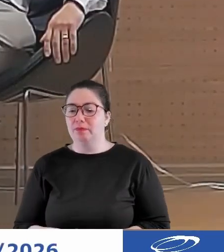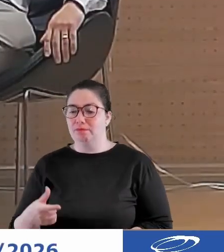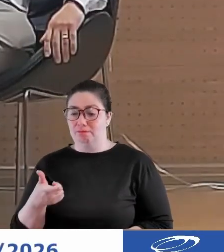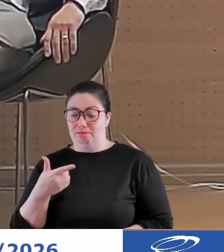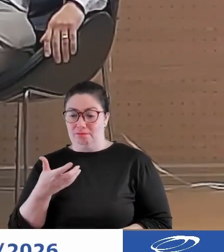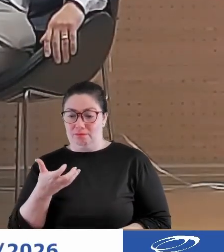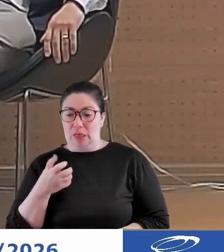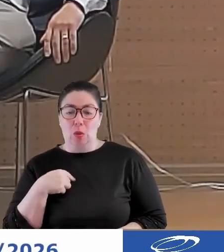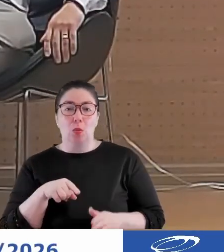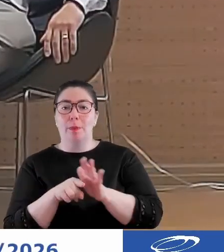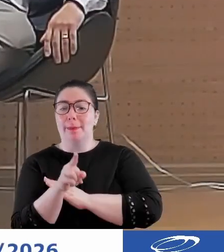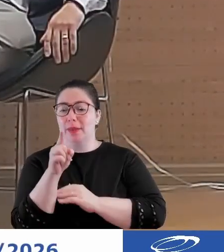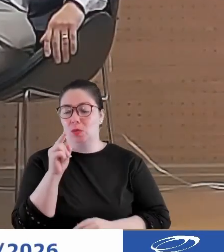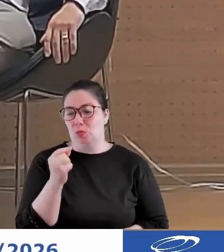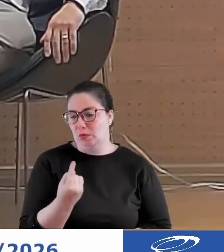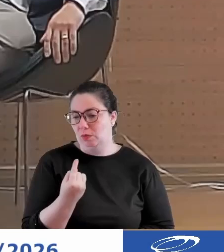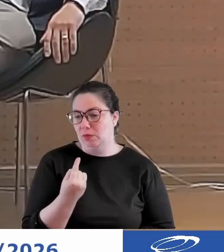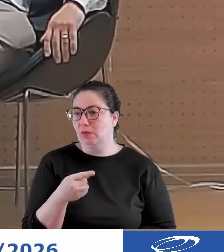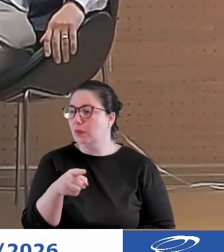do auditório.